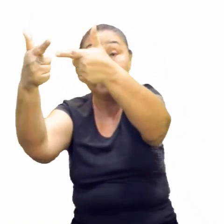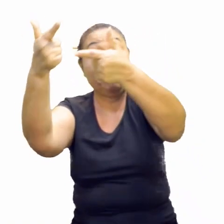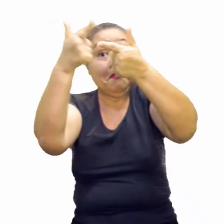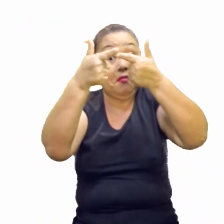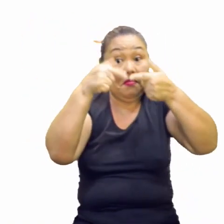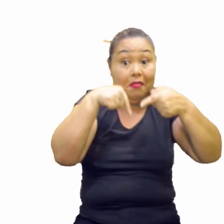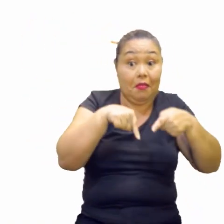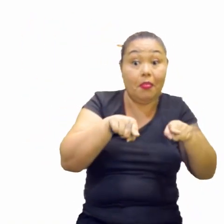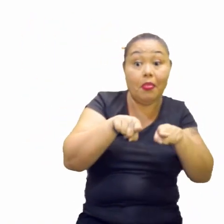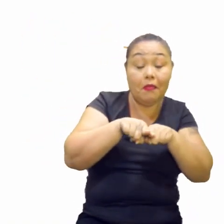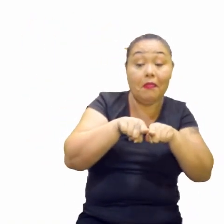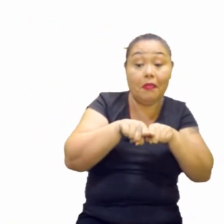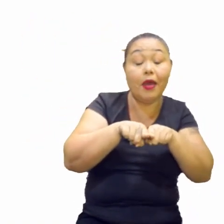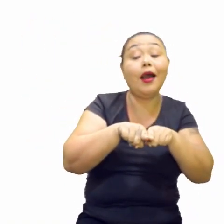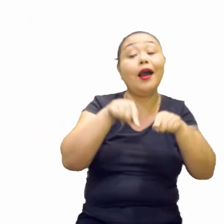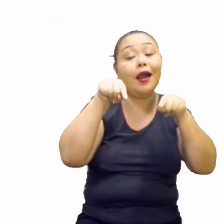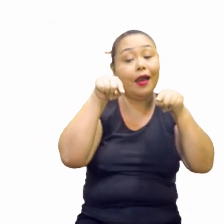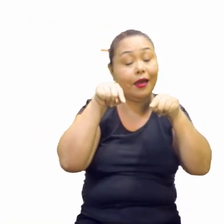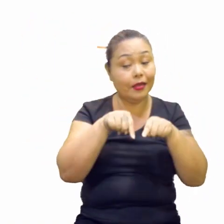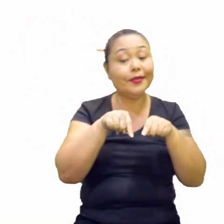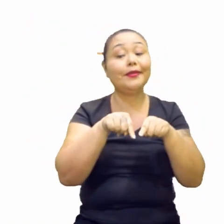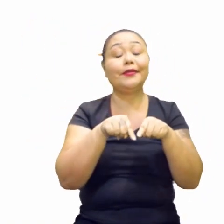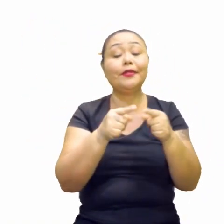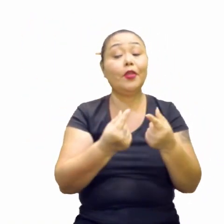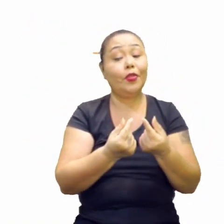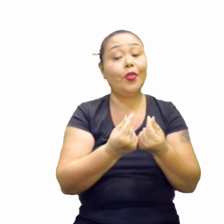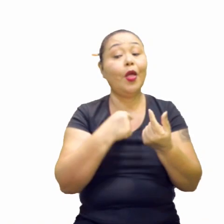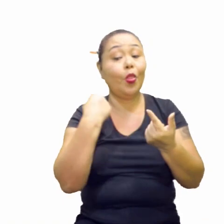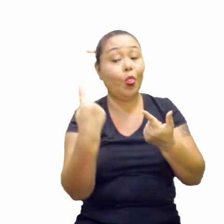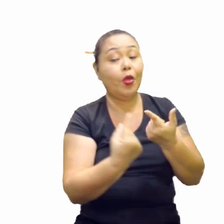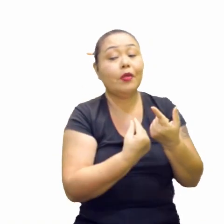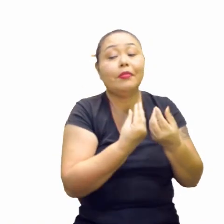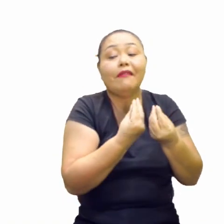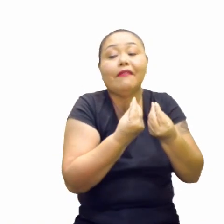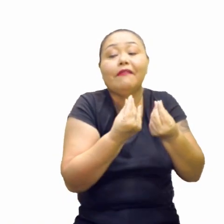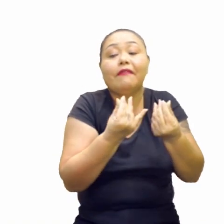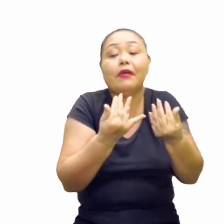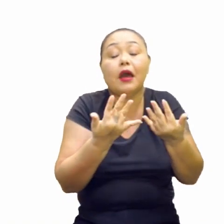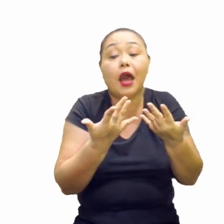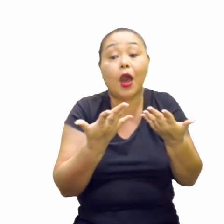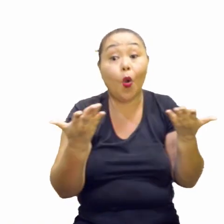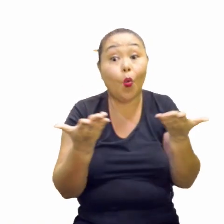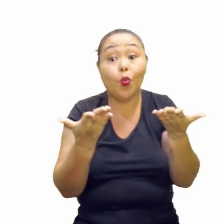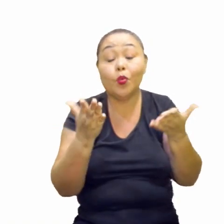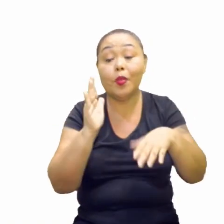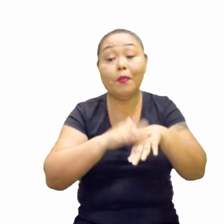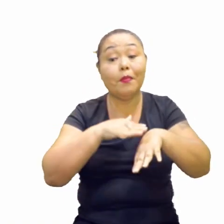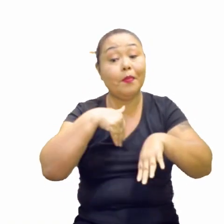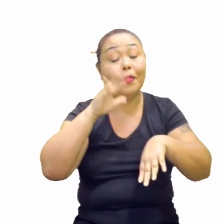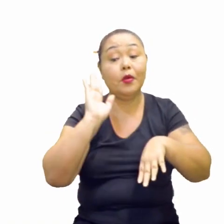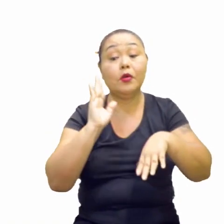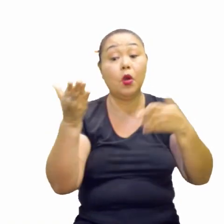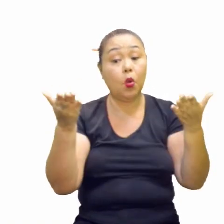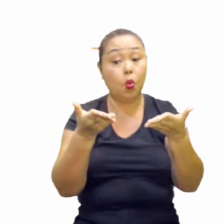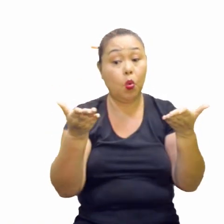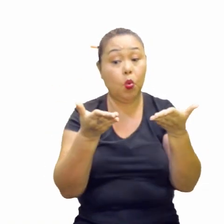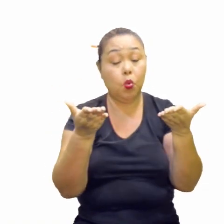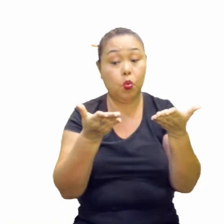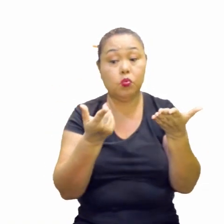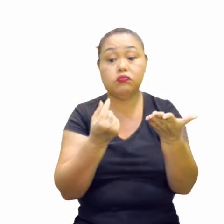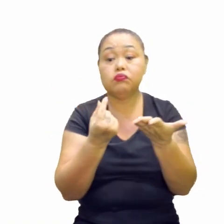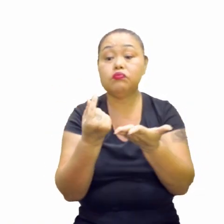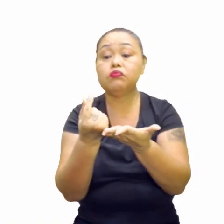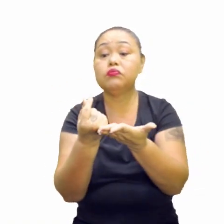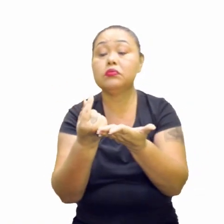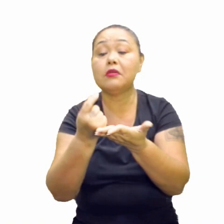a nossa economia estava tão frágil. Hoje está mais ainda. Hoje, os capitais estrangeiros